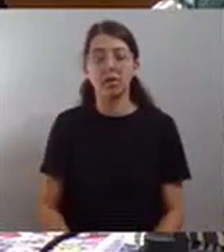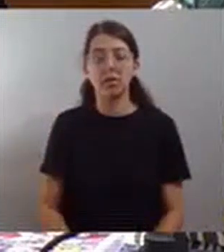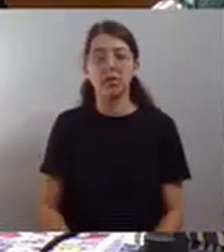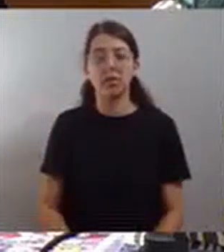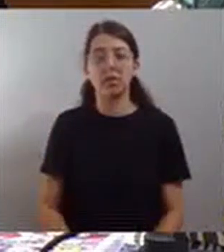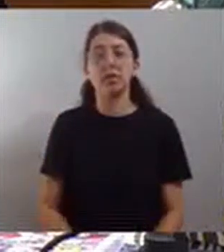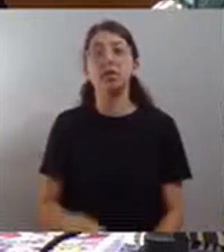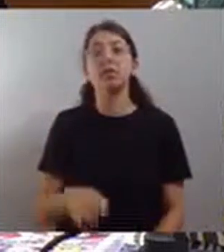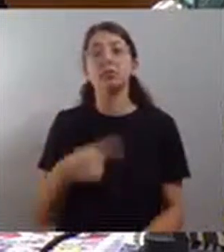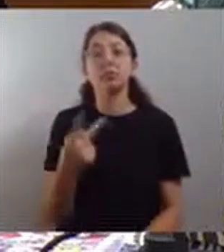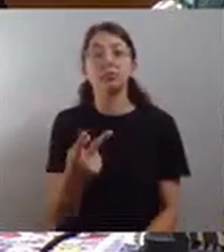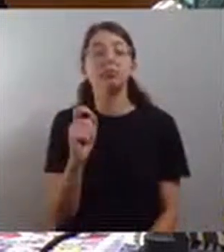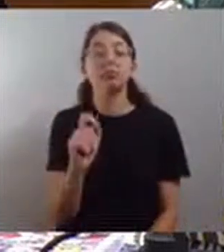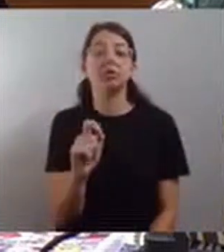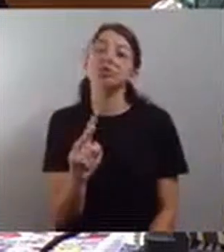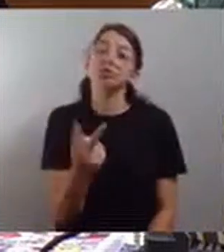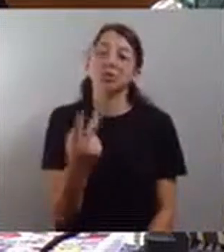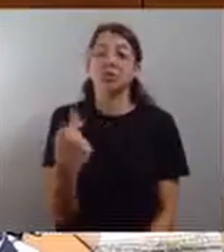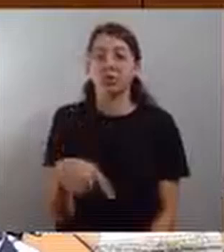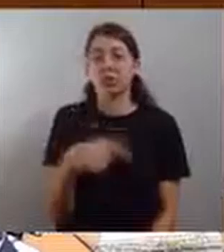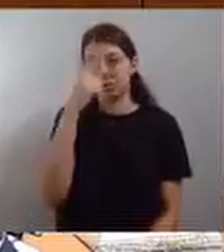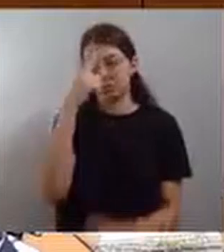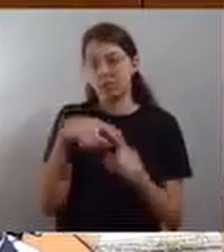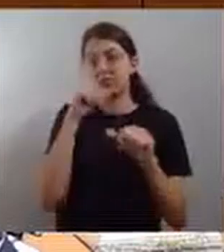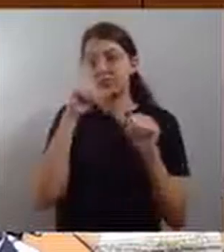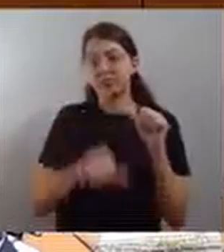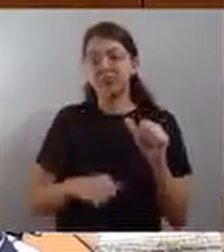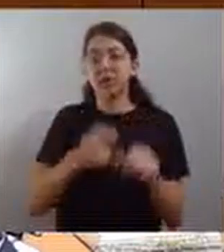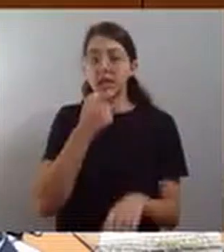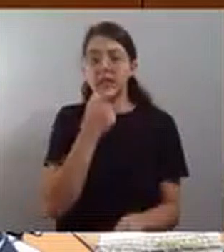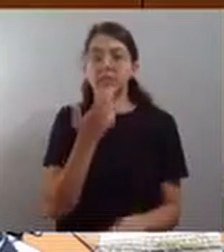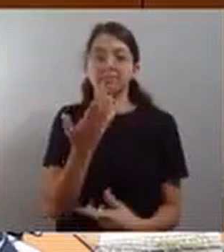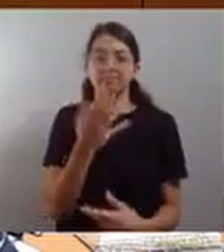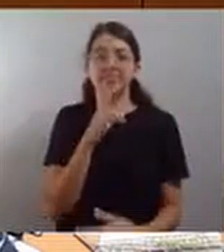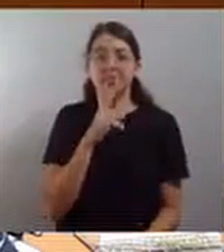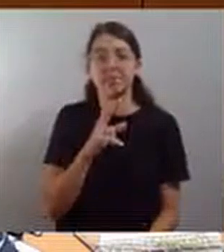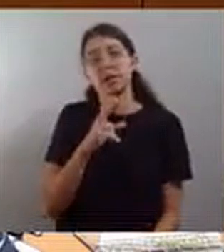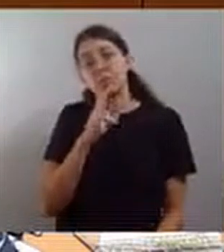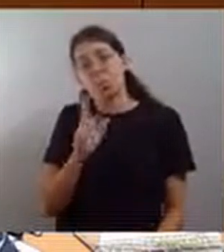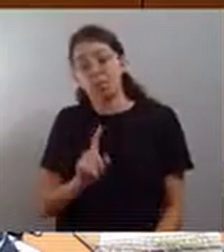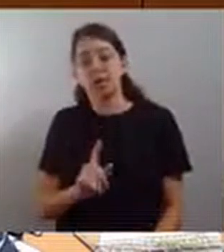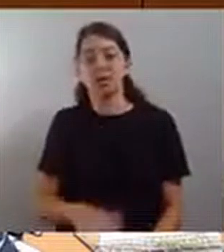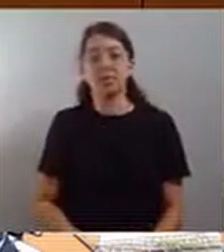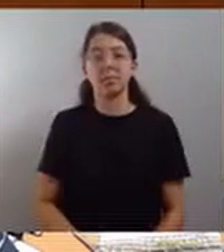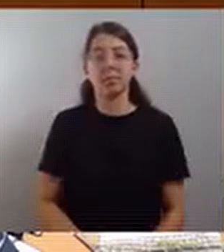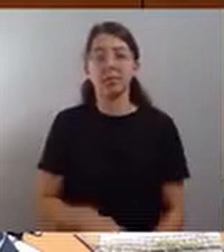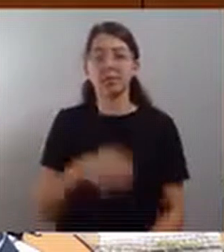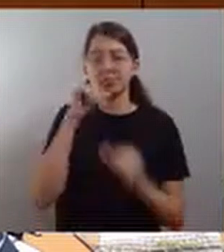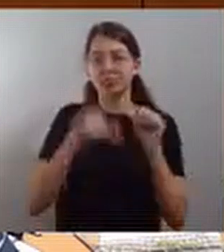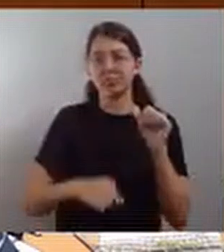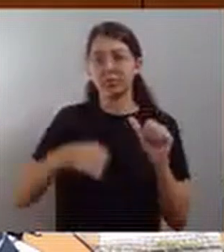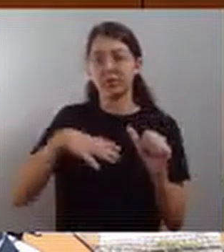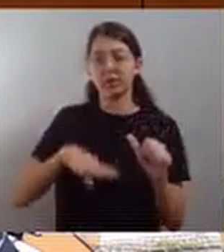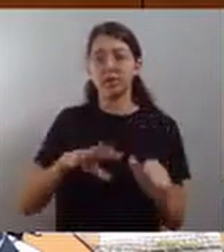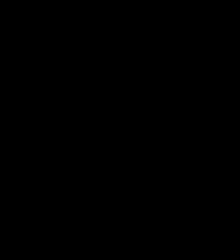Presidente, para intervir, se assim entender. pretendo intervir sobre este assunto. É que estes senhores fizeram algumas questões, mas o senhor não estava na sala, portanto não ouviu. Não.